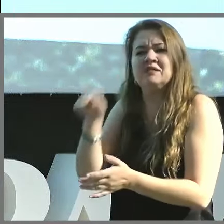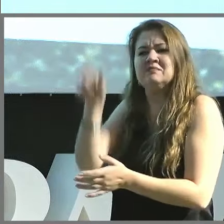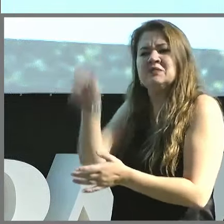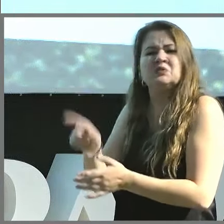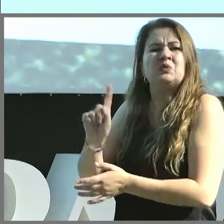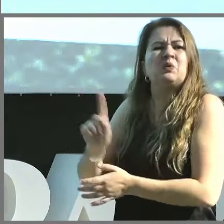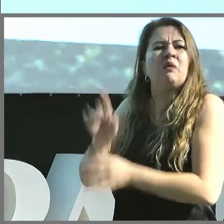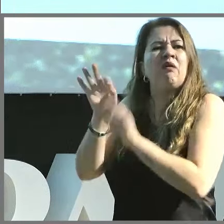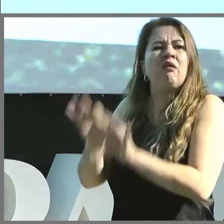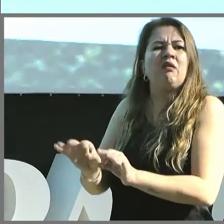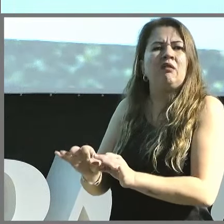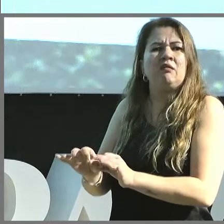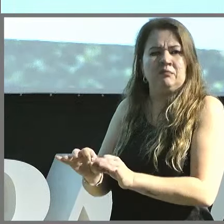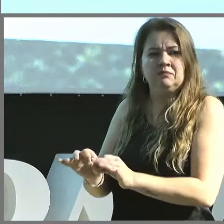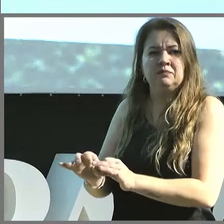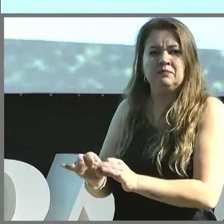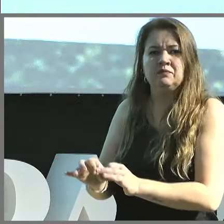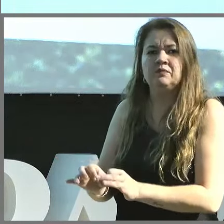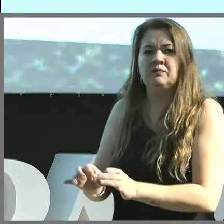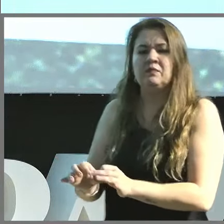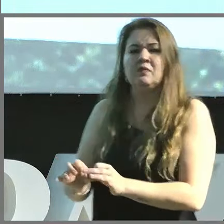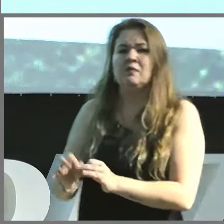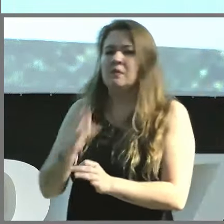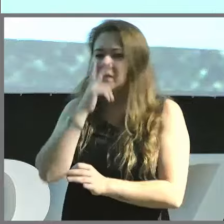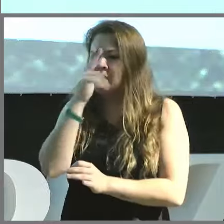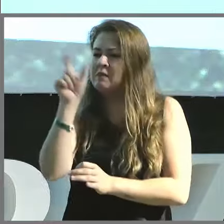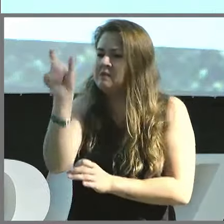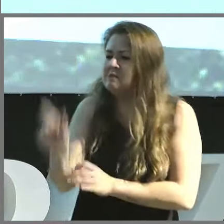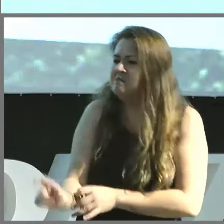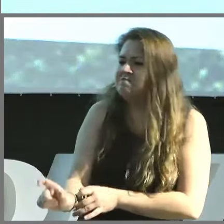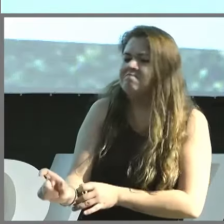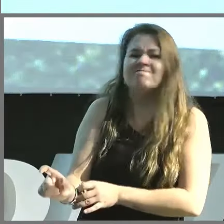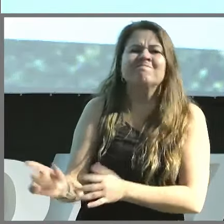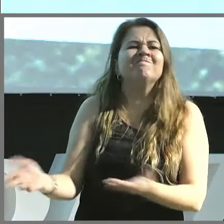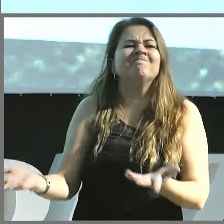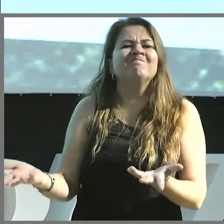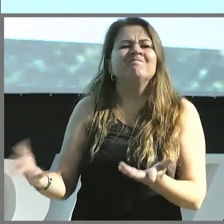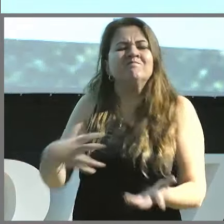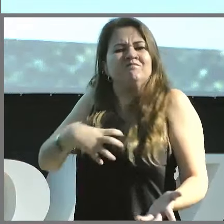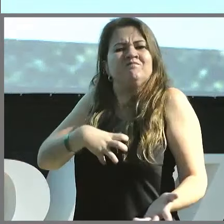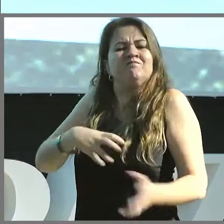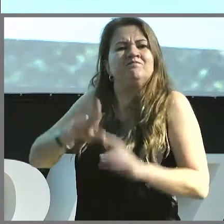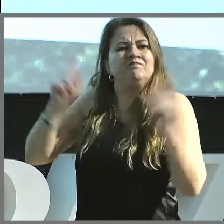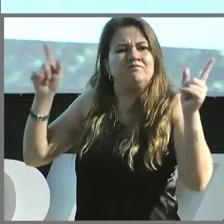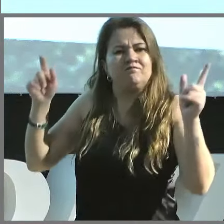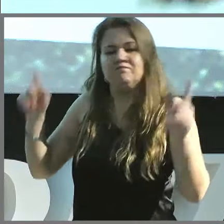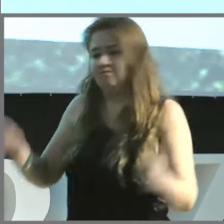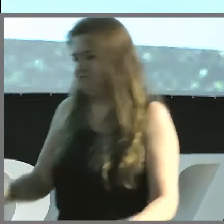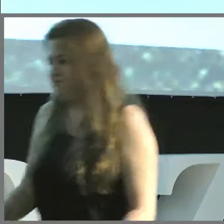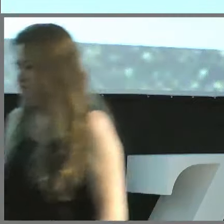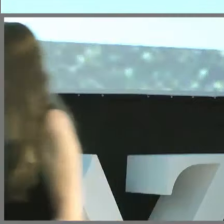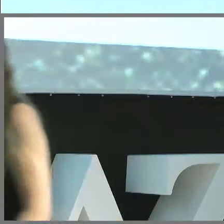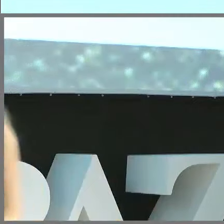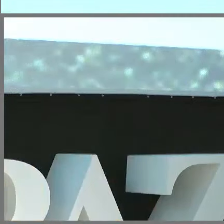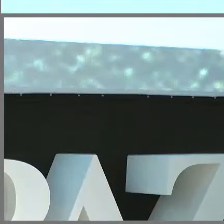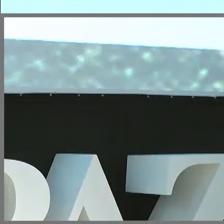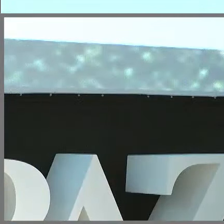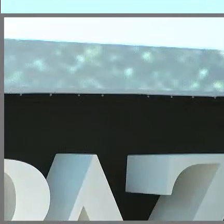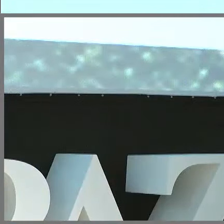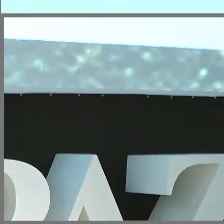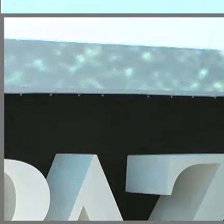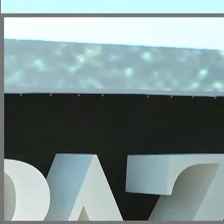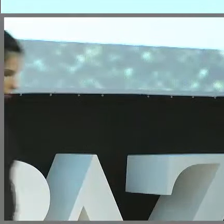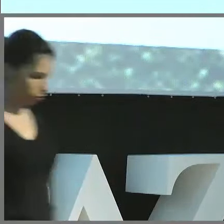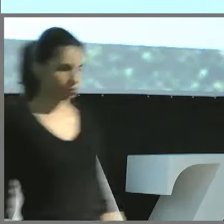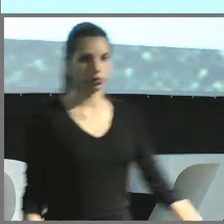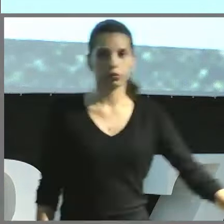Mas faz mais do que isso, devassa-lhe com o seu psiquismo a sua intimidade, diz-lhe que